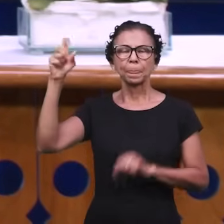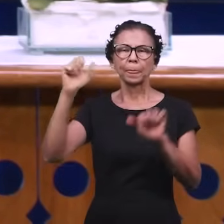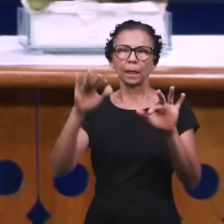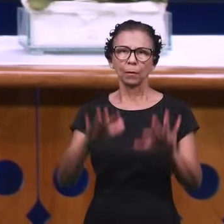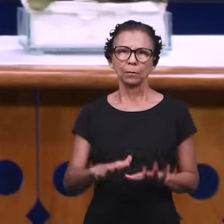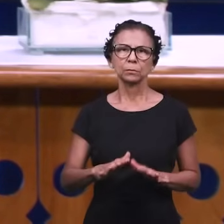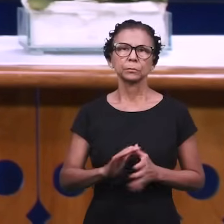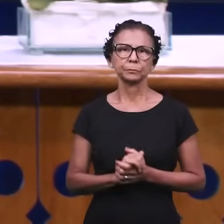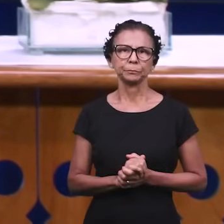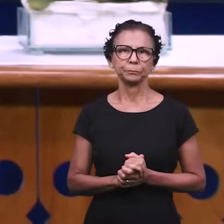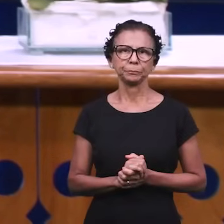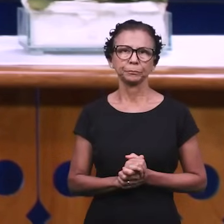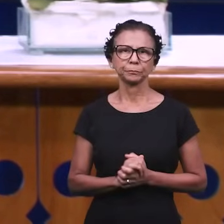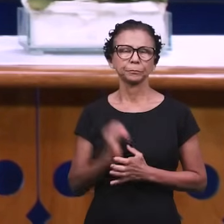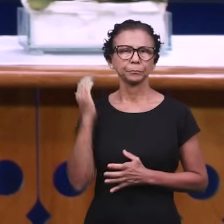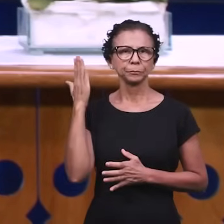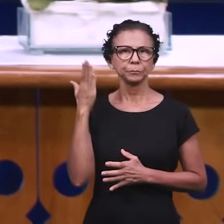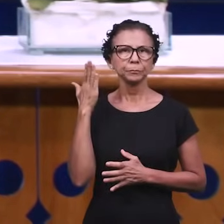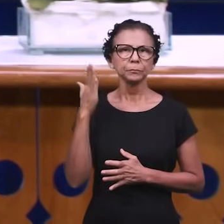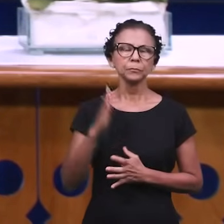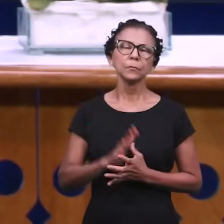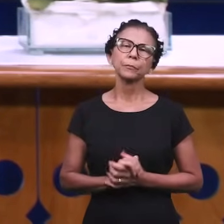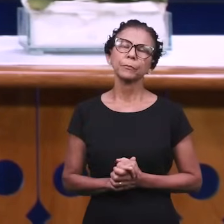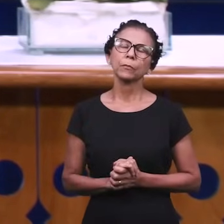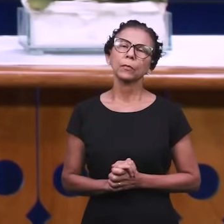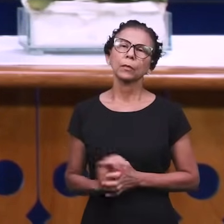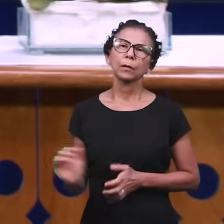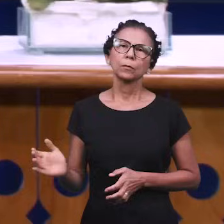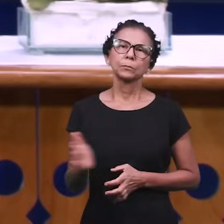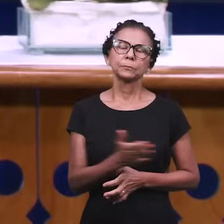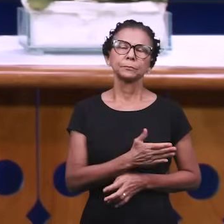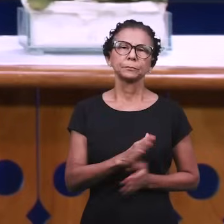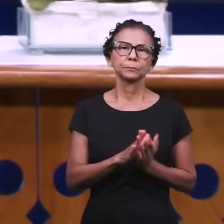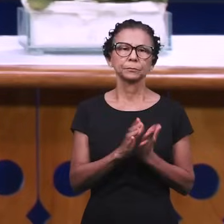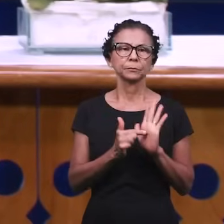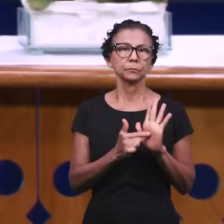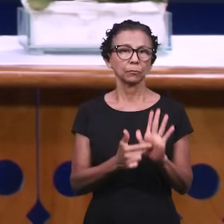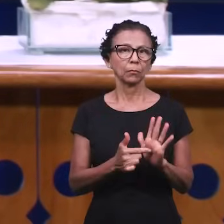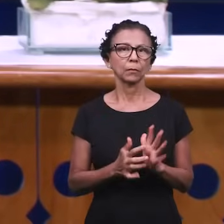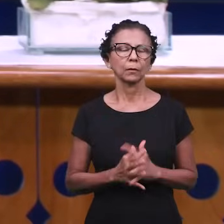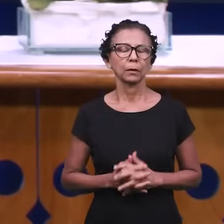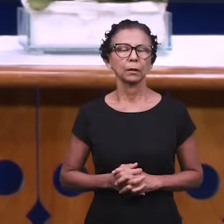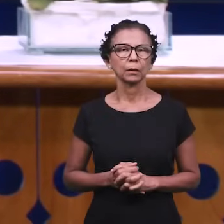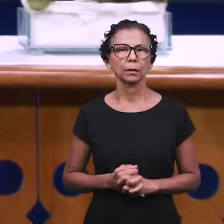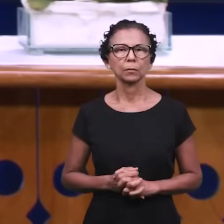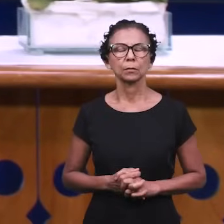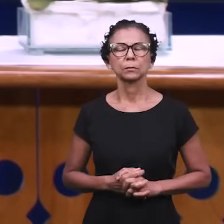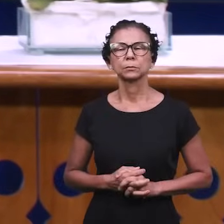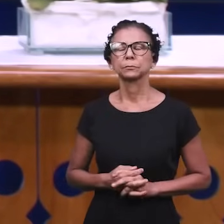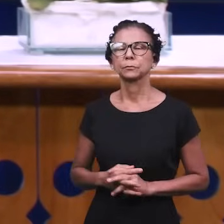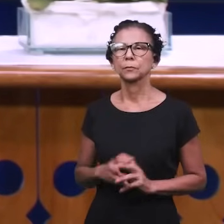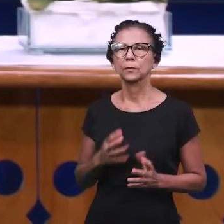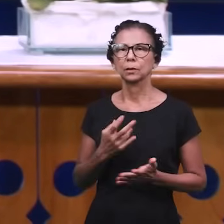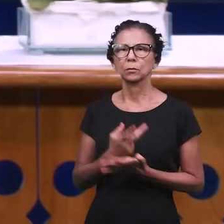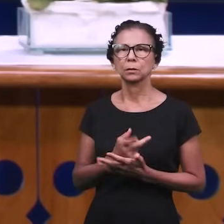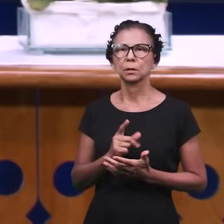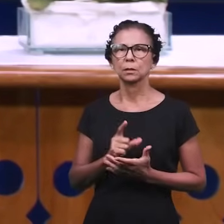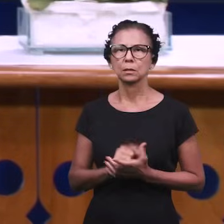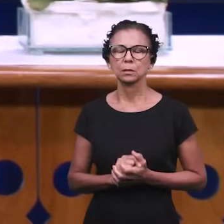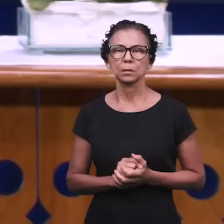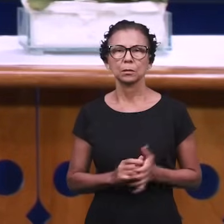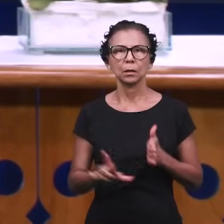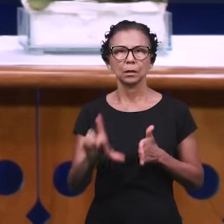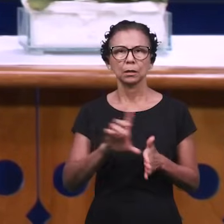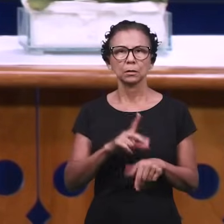Deus que abençoe a sua palavra. A palavra diz que